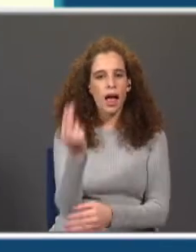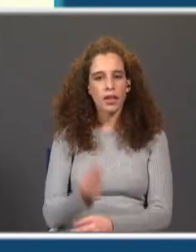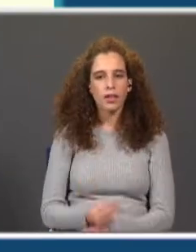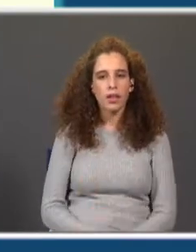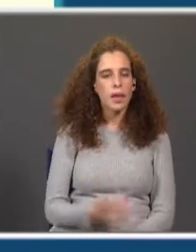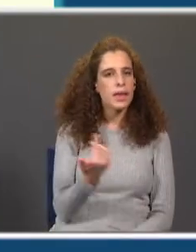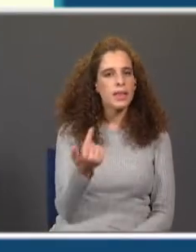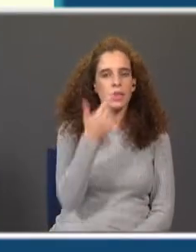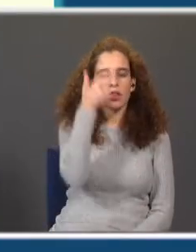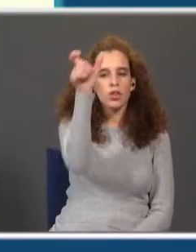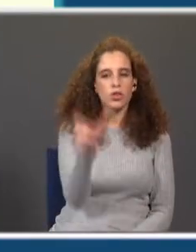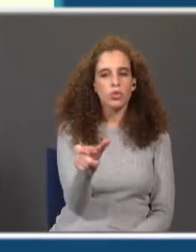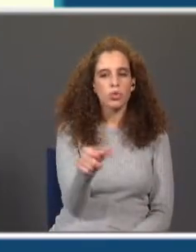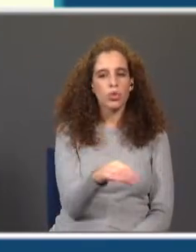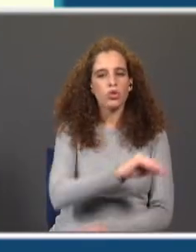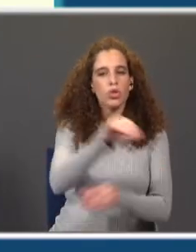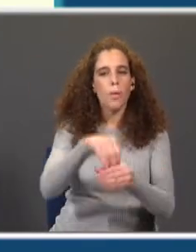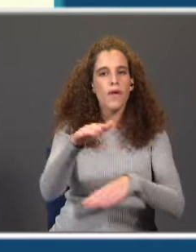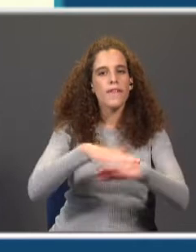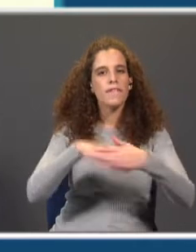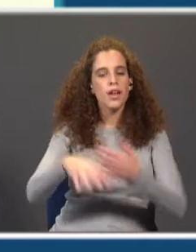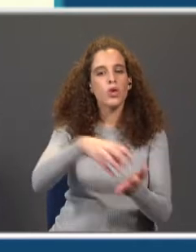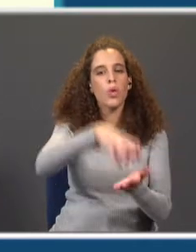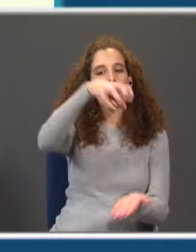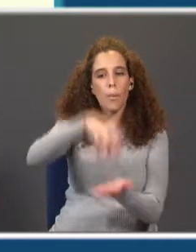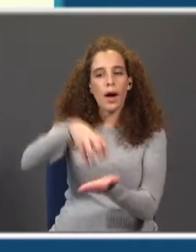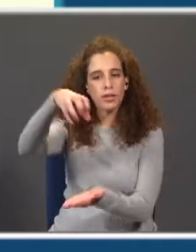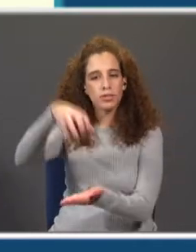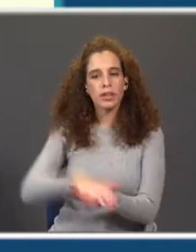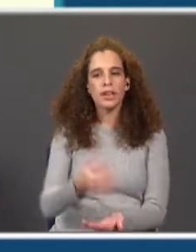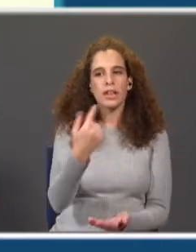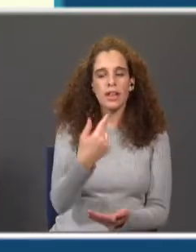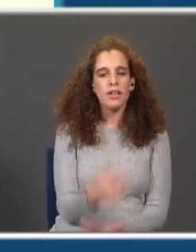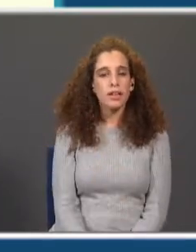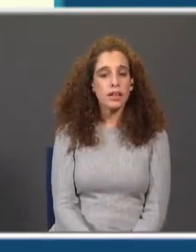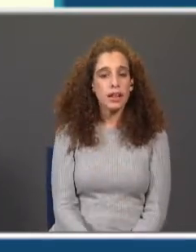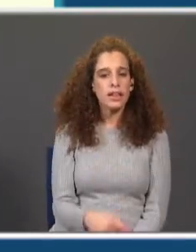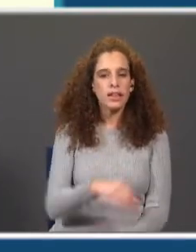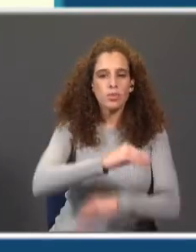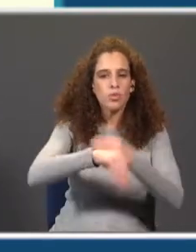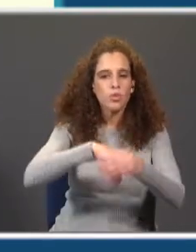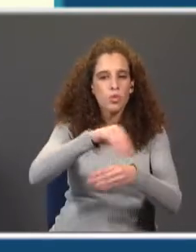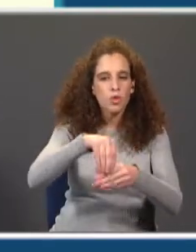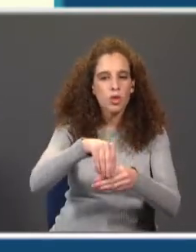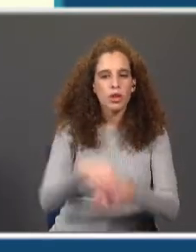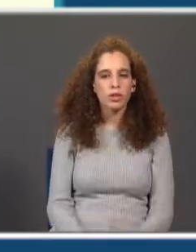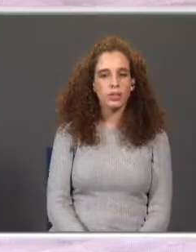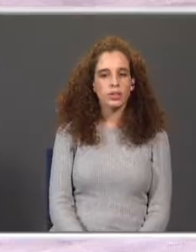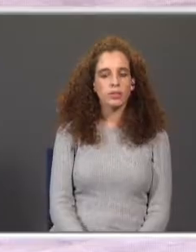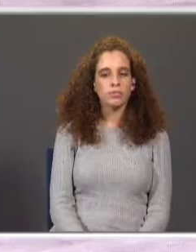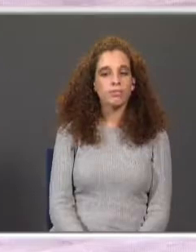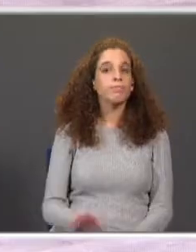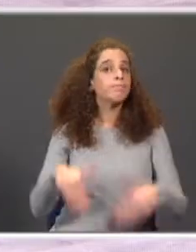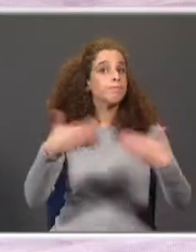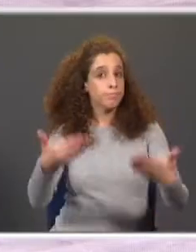das pessoas que compõem e fazem o bairro. Portanto, tem muita mística e essa é a mística que tentamos...